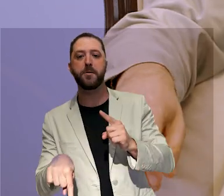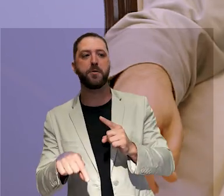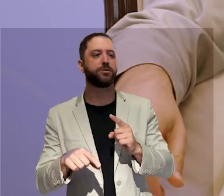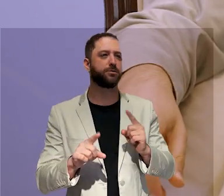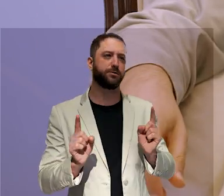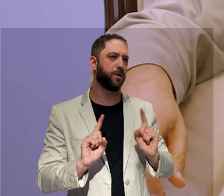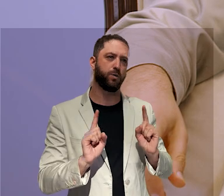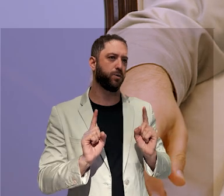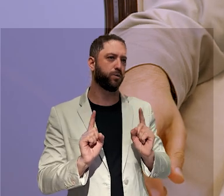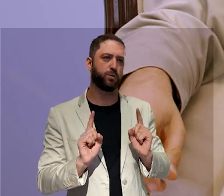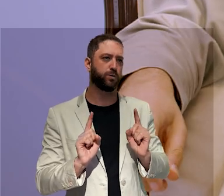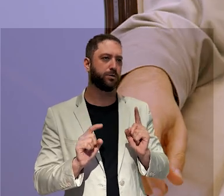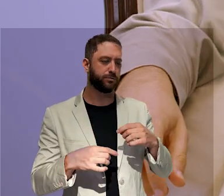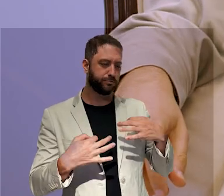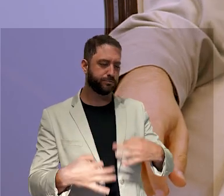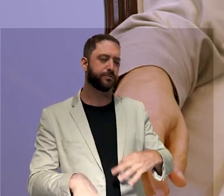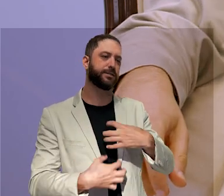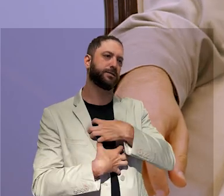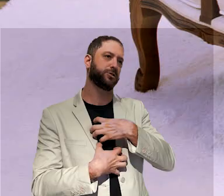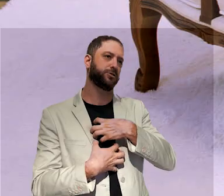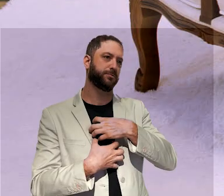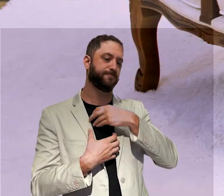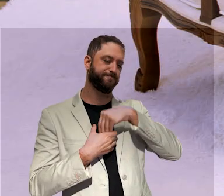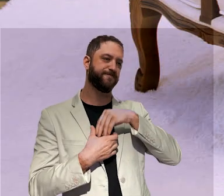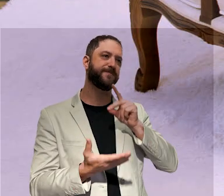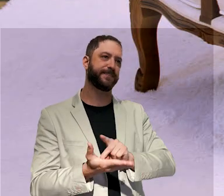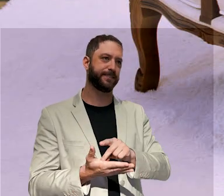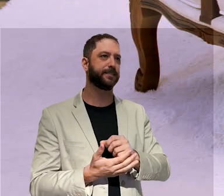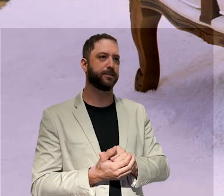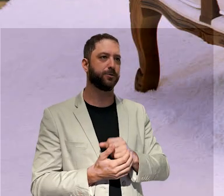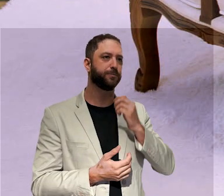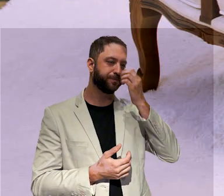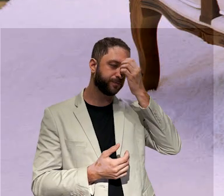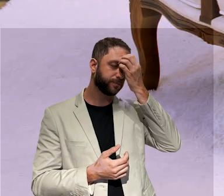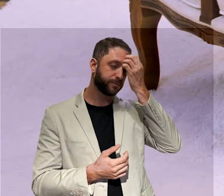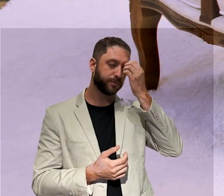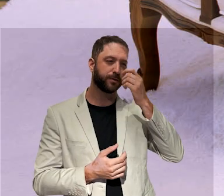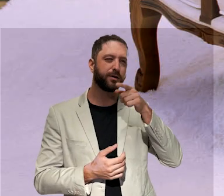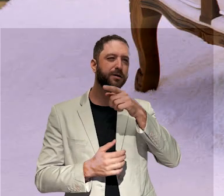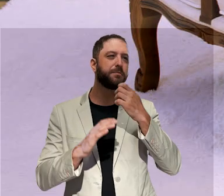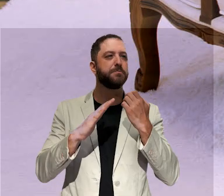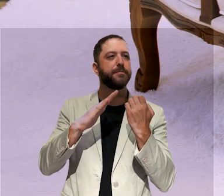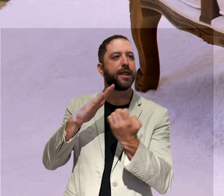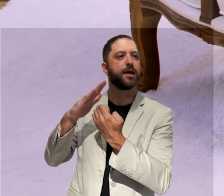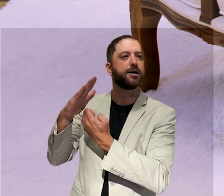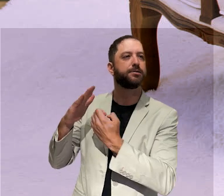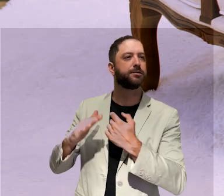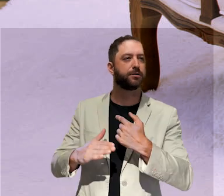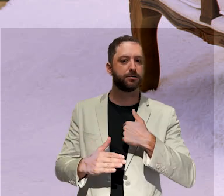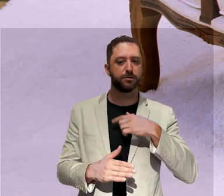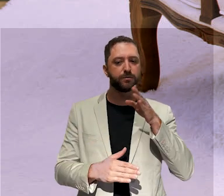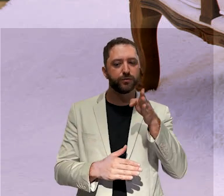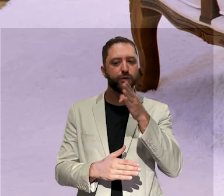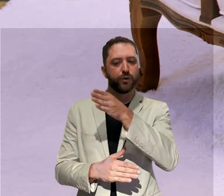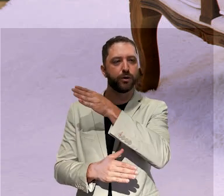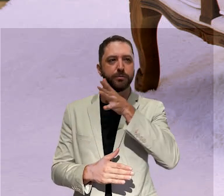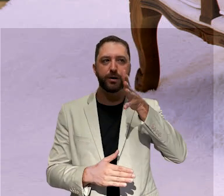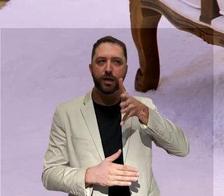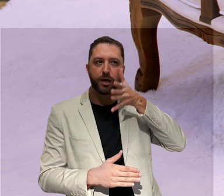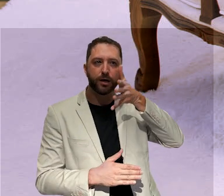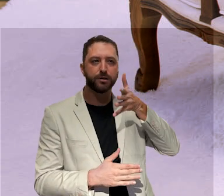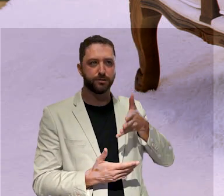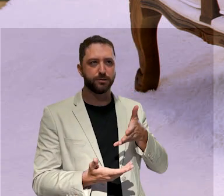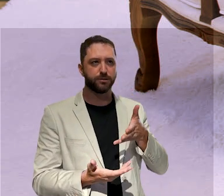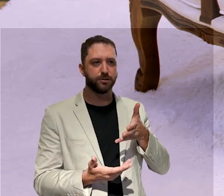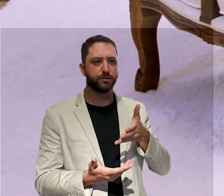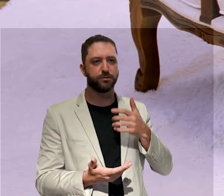o que não é para ser feito. Isso é emoção autêntica. Então hoje eu falo para, por exemplo, corporativo, né? Porque muitas pessoas sentem,